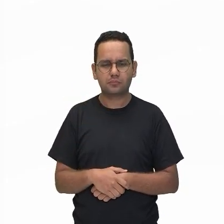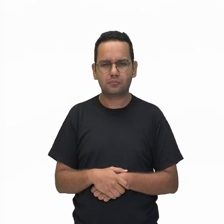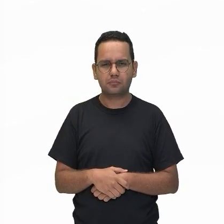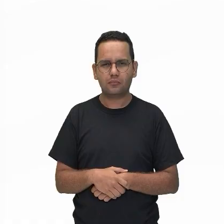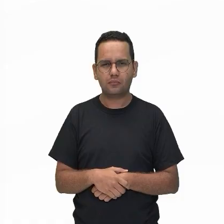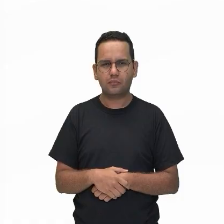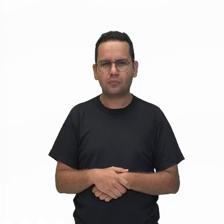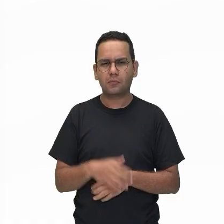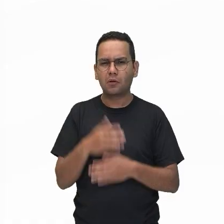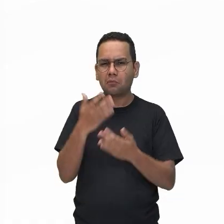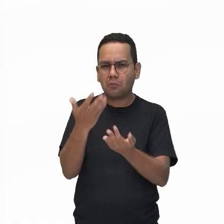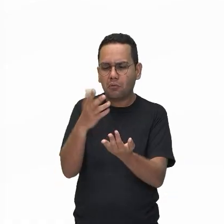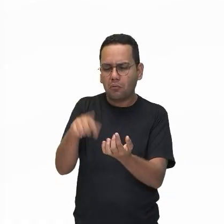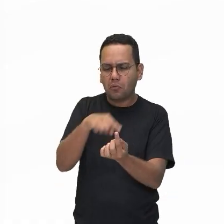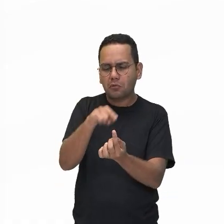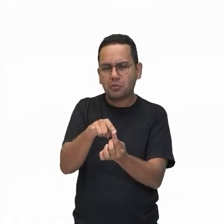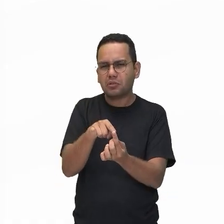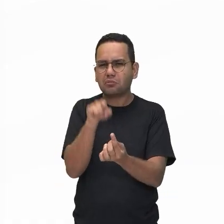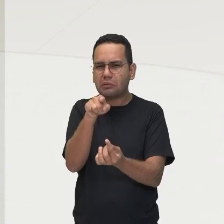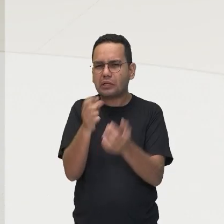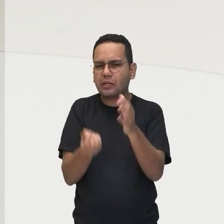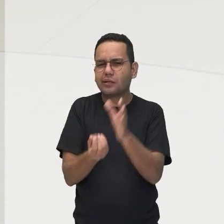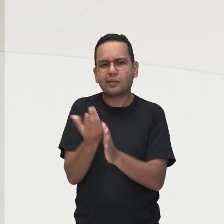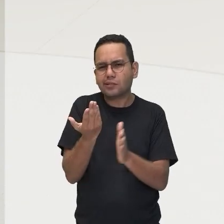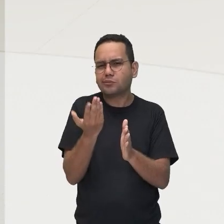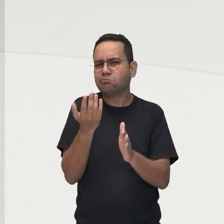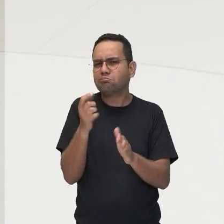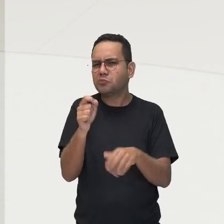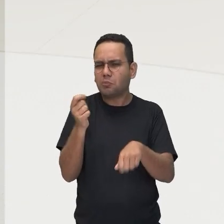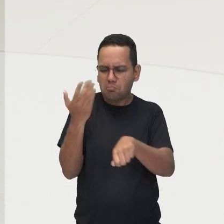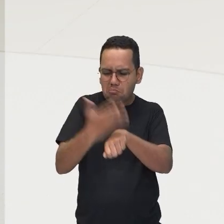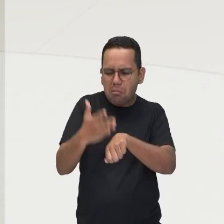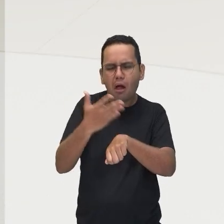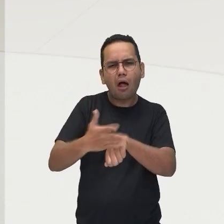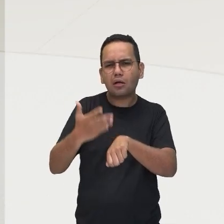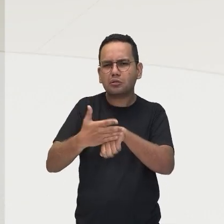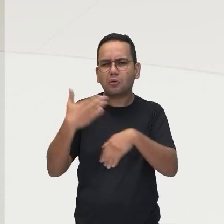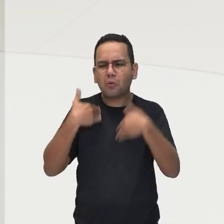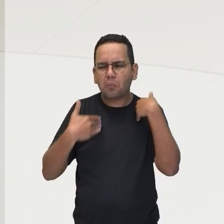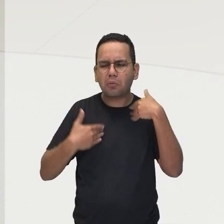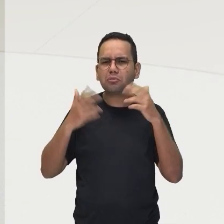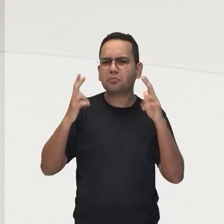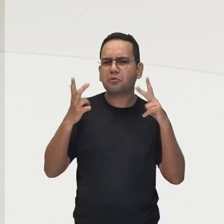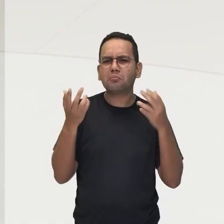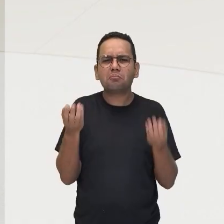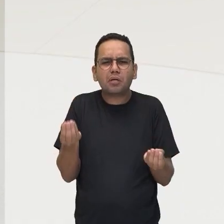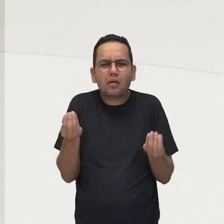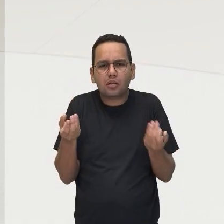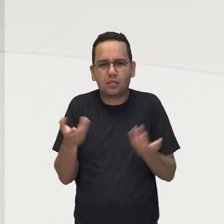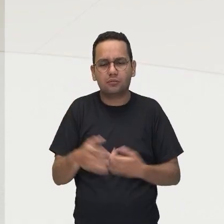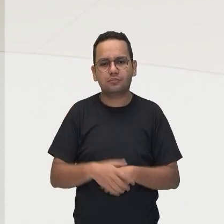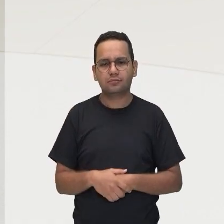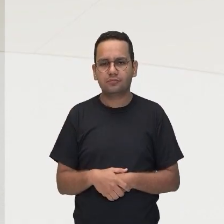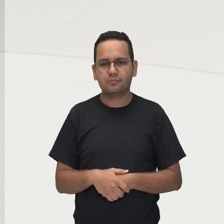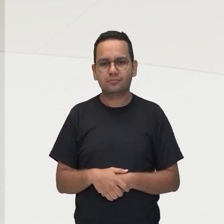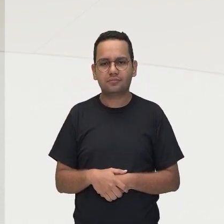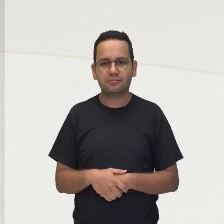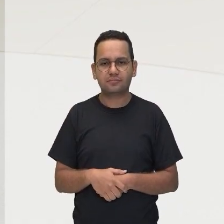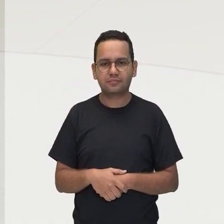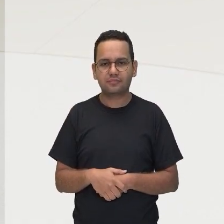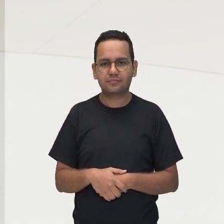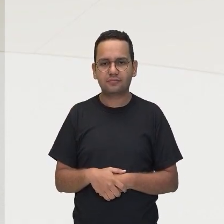Vocês já pararam para imaginar por que elas surgiram? De onde elas vieram, né? Como elas se alimentam? Fazendo